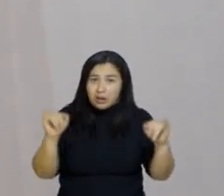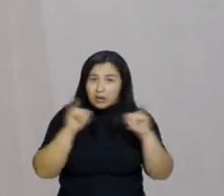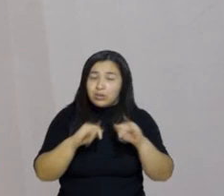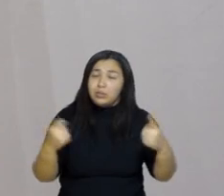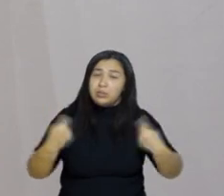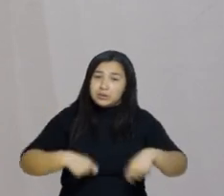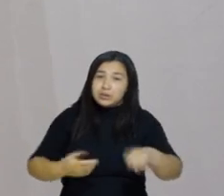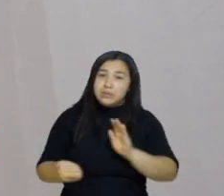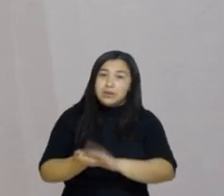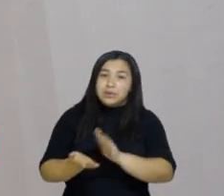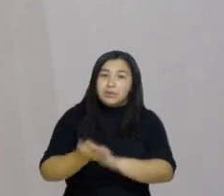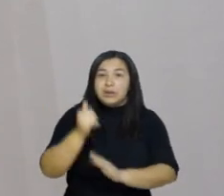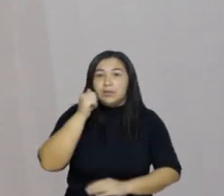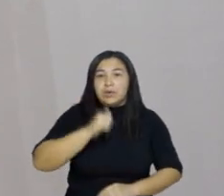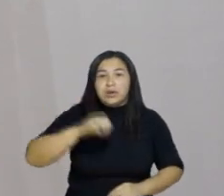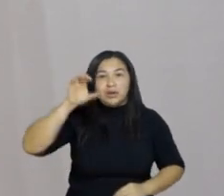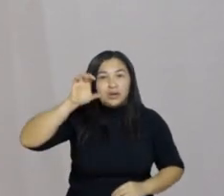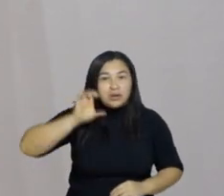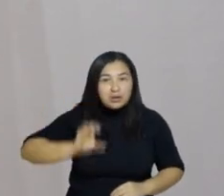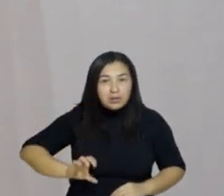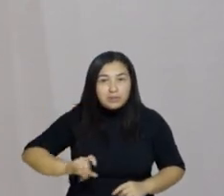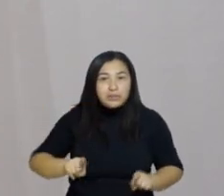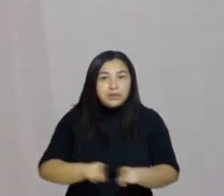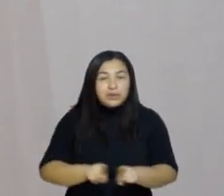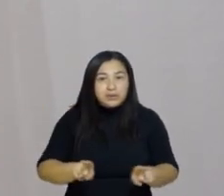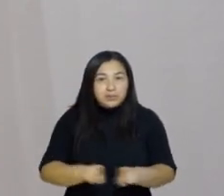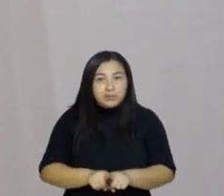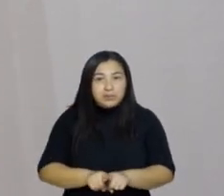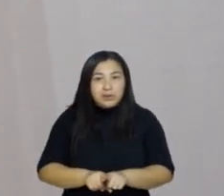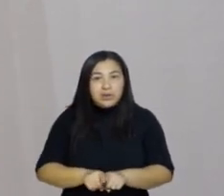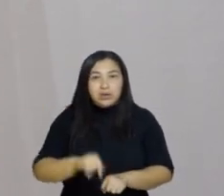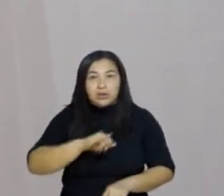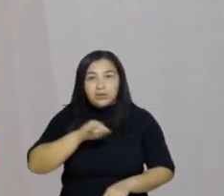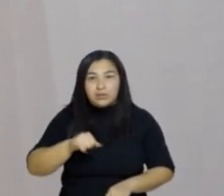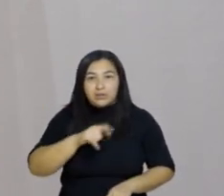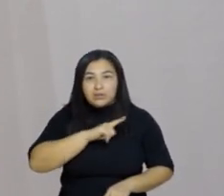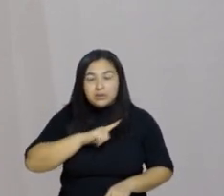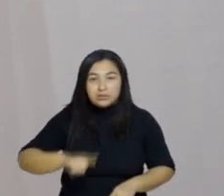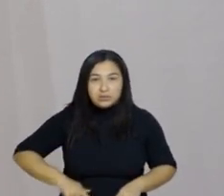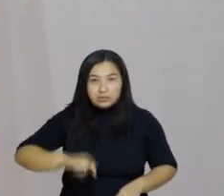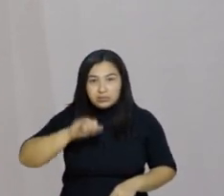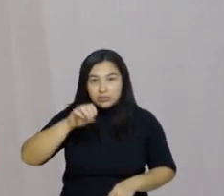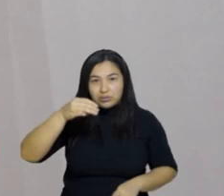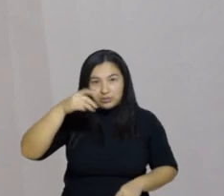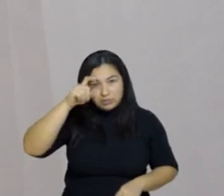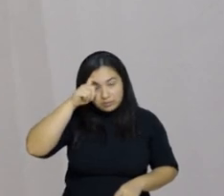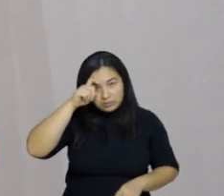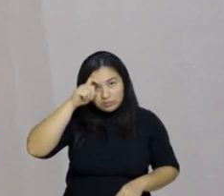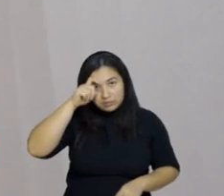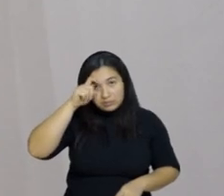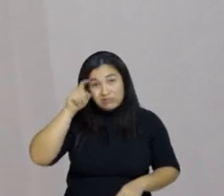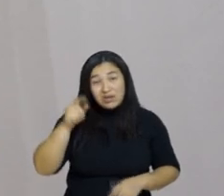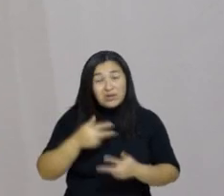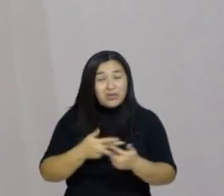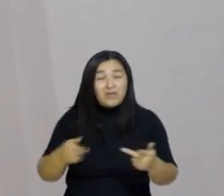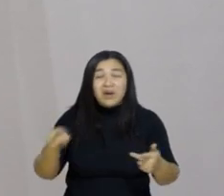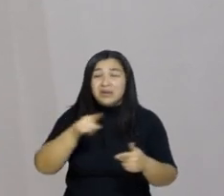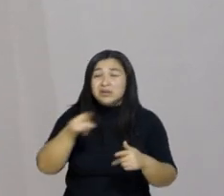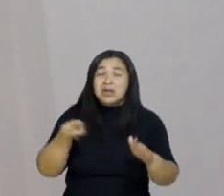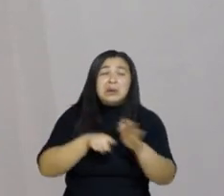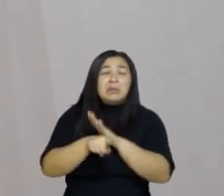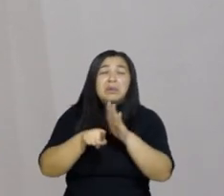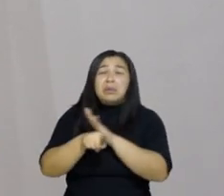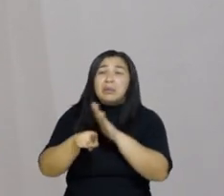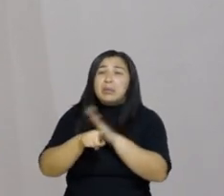Parabéns à secretária Carmen, parabéns ao governador Jorginho Melo, que tem respondido a tudo, questionamentos que têm sido feitos.